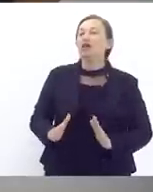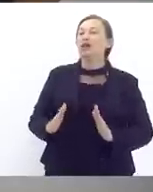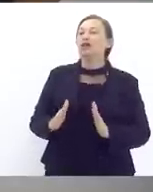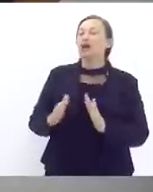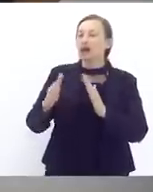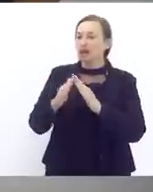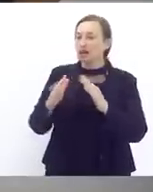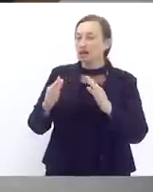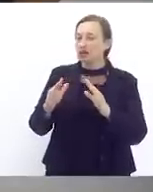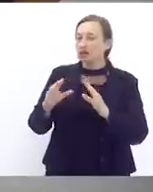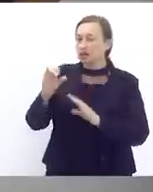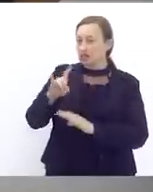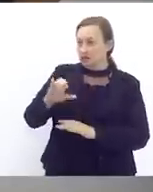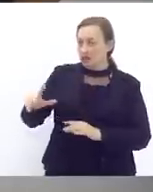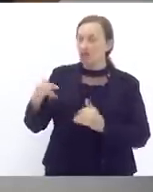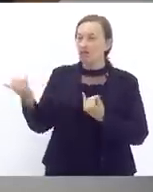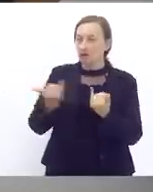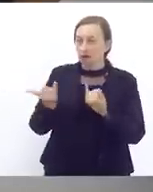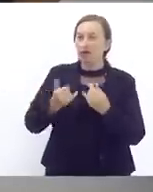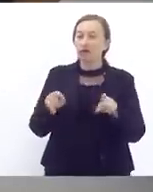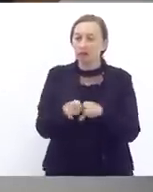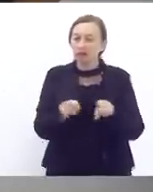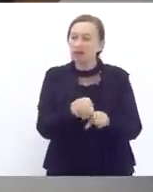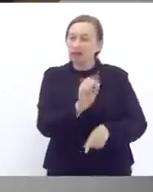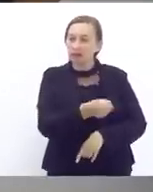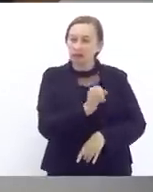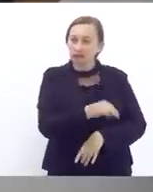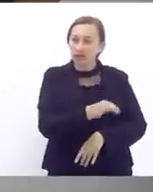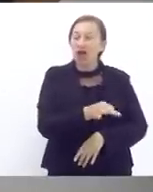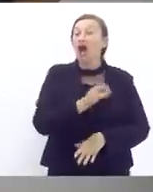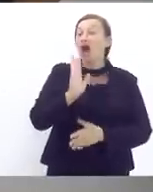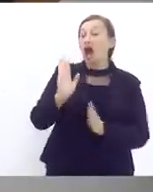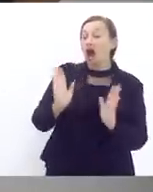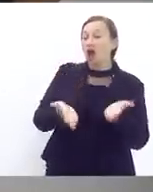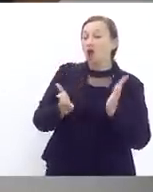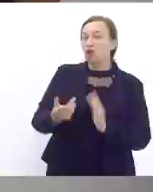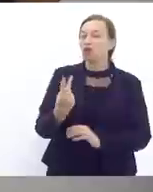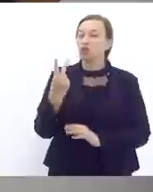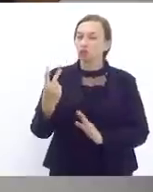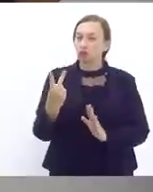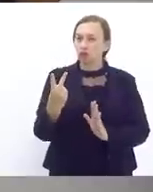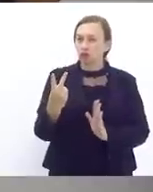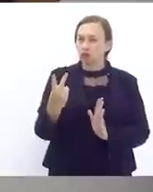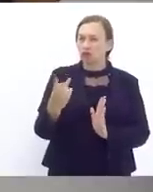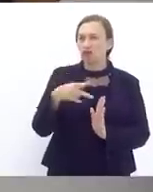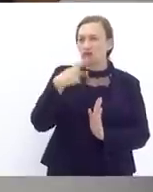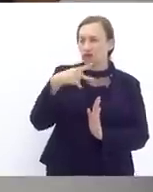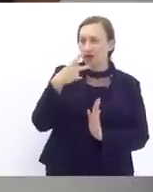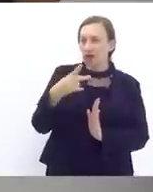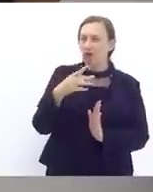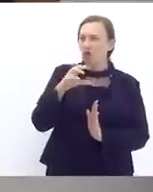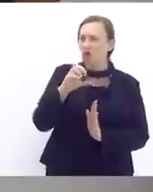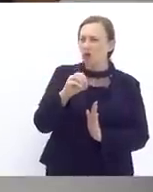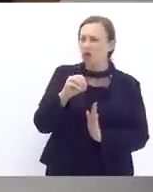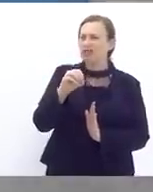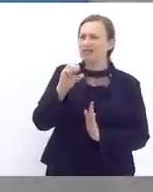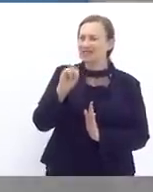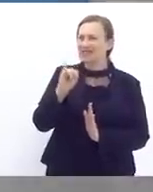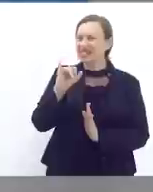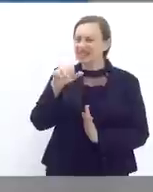obrigada Dr Alexandre agora os dois inscritos são a senhora os índios Fernandes de Oliveira